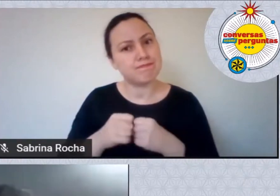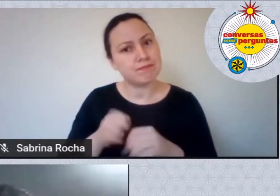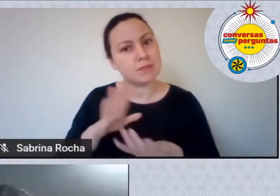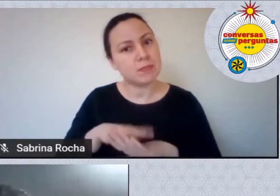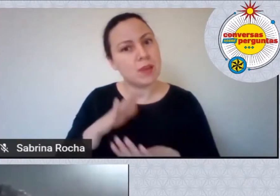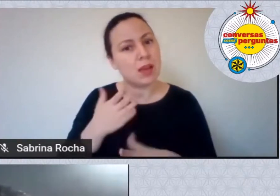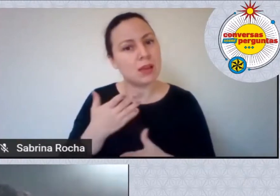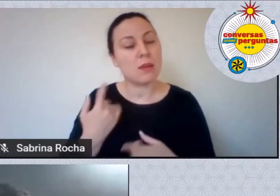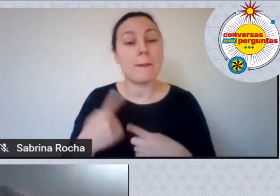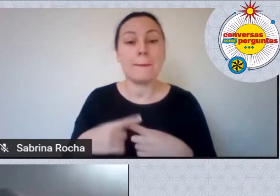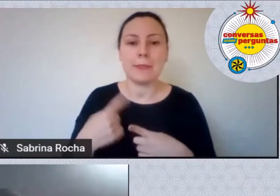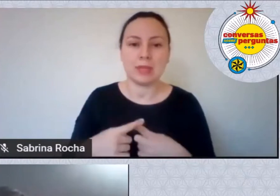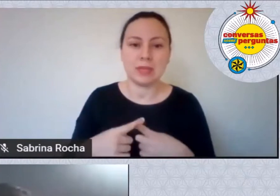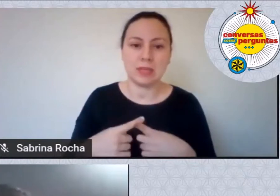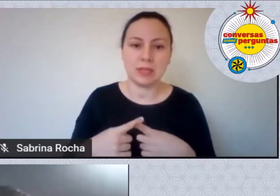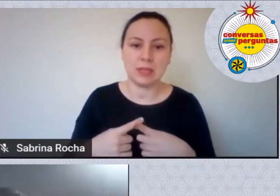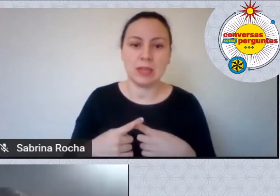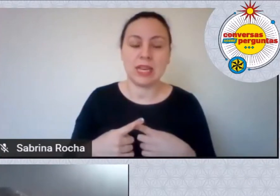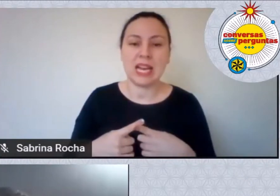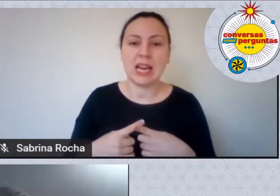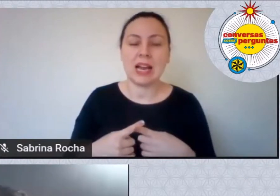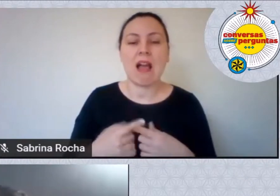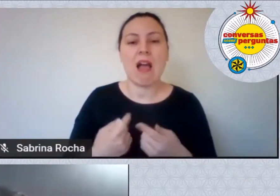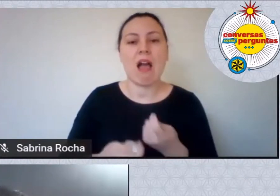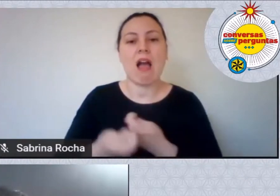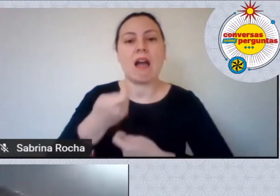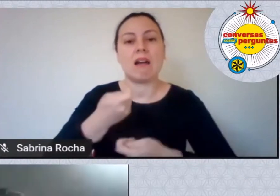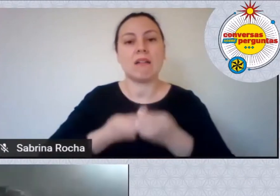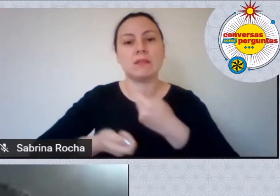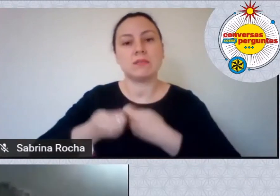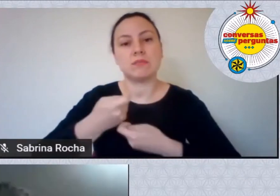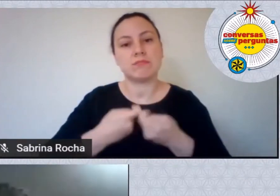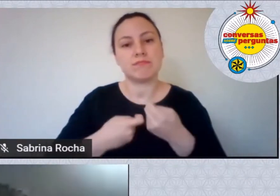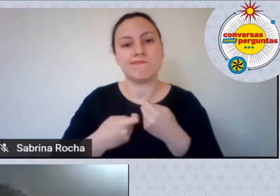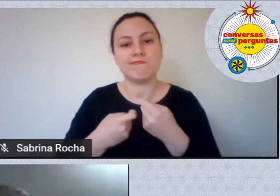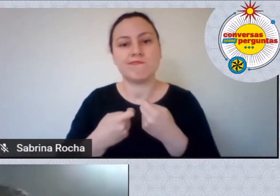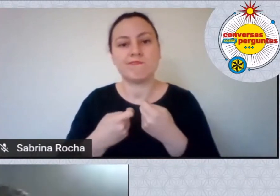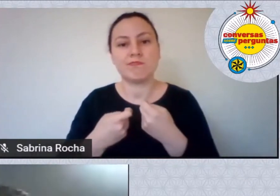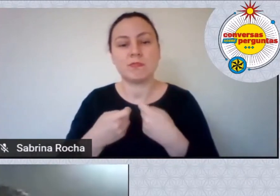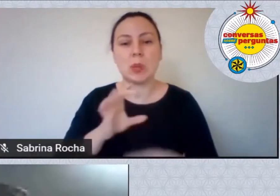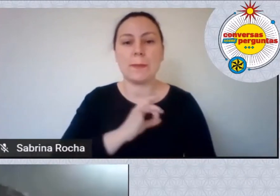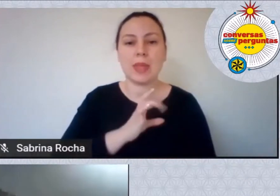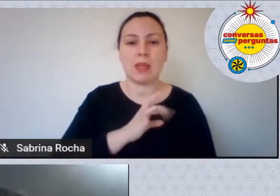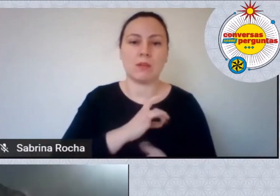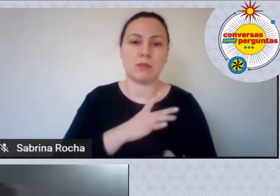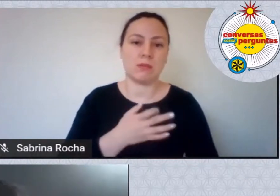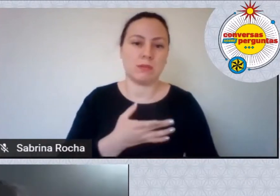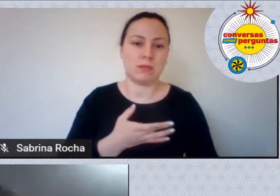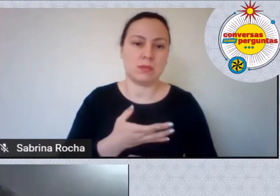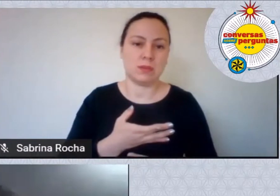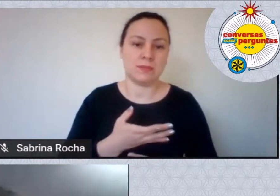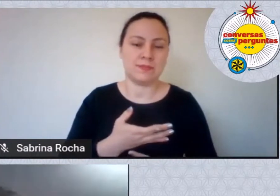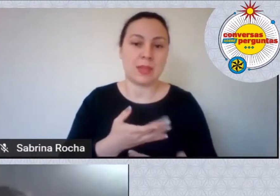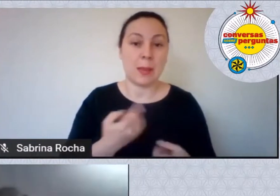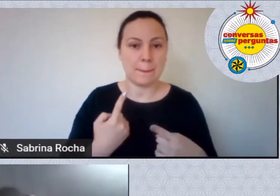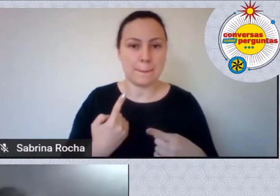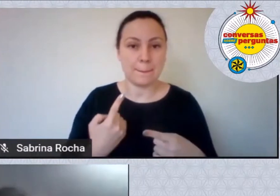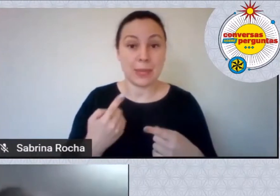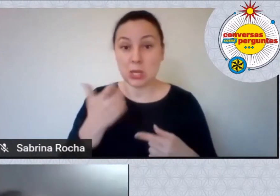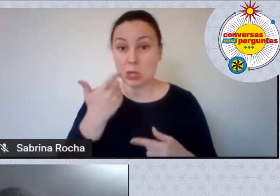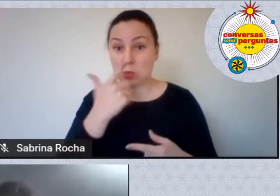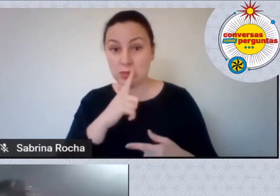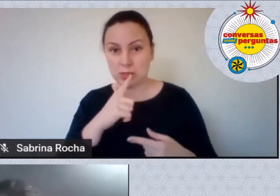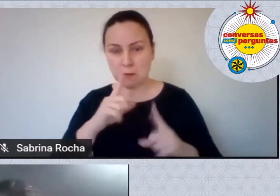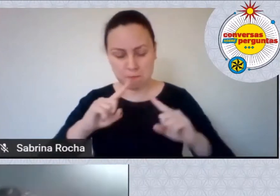gente, porque exige uma espécie de administração muito fina do medo, né? Para você poder enfrentá-lo, para você usar